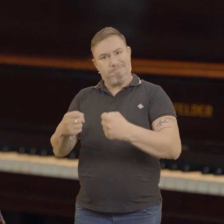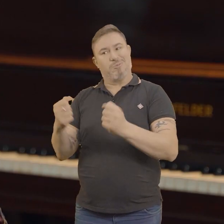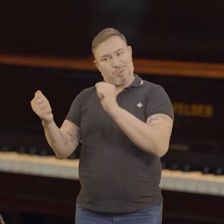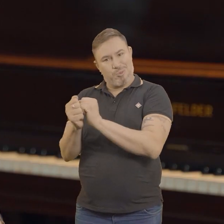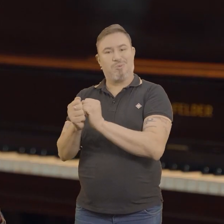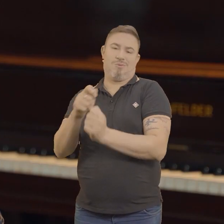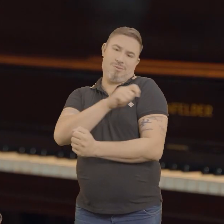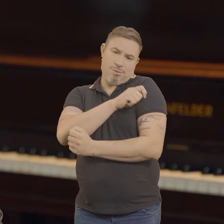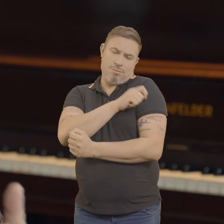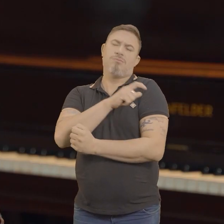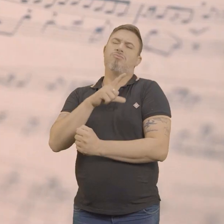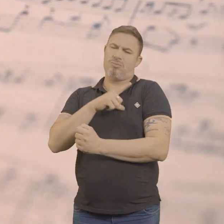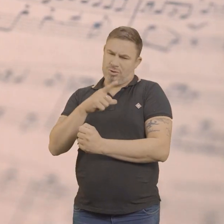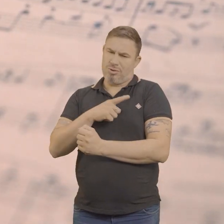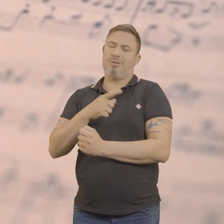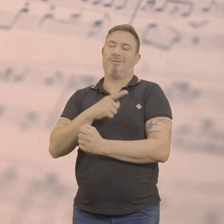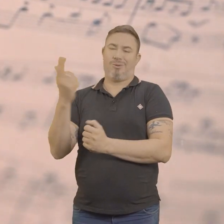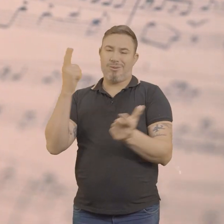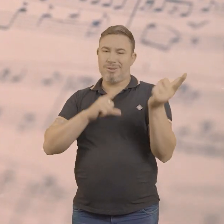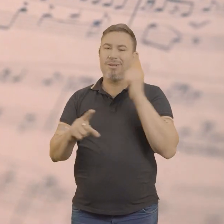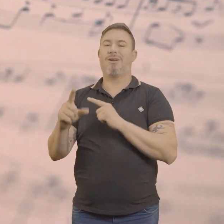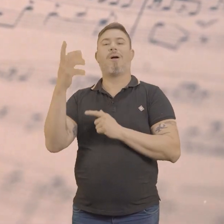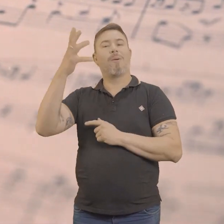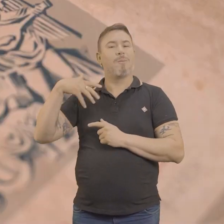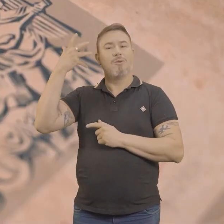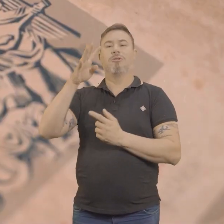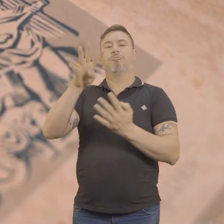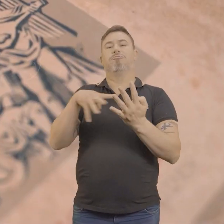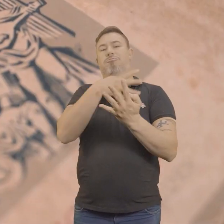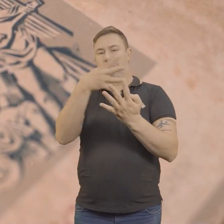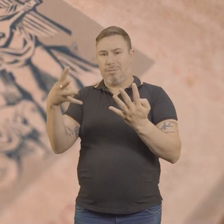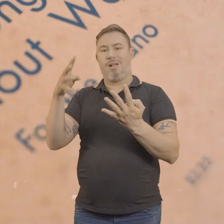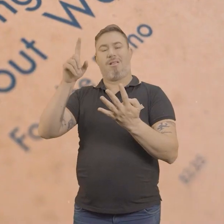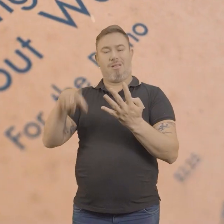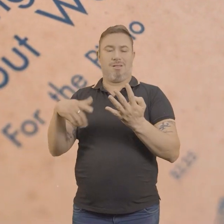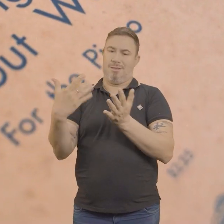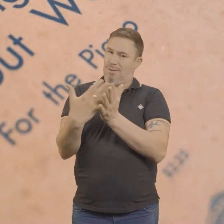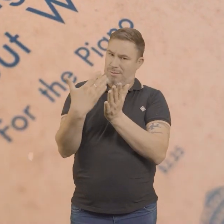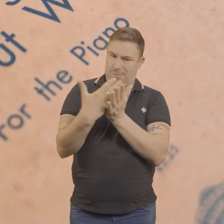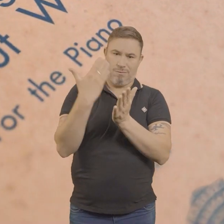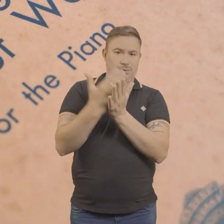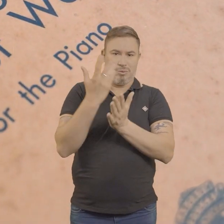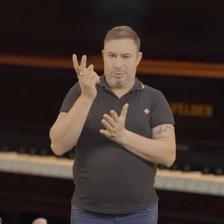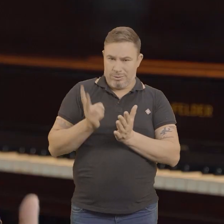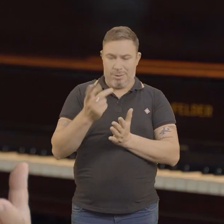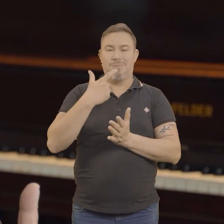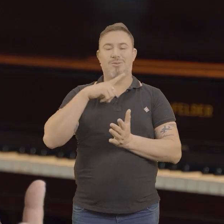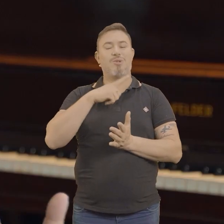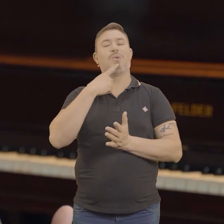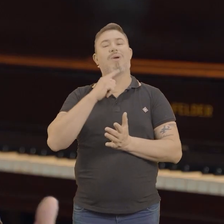a gente tinha acesso à biblioteca dela de partituras e de livros, e ela tinha sempre o cuidado